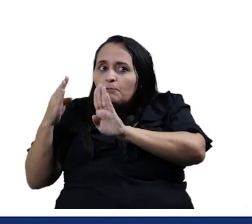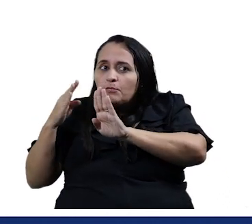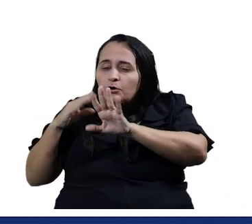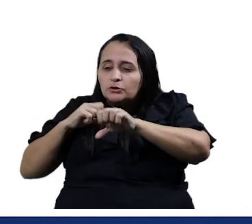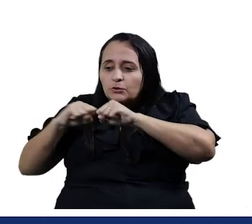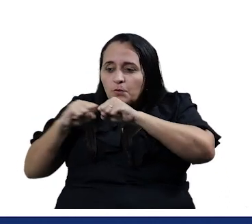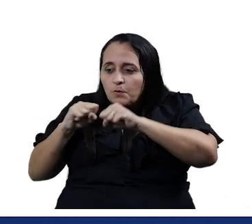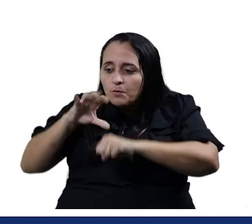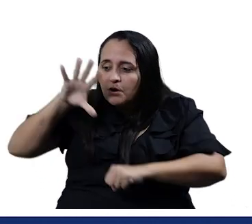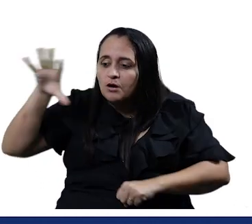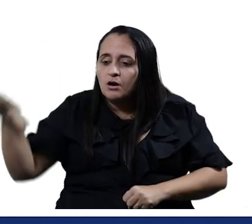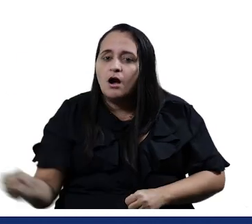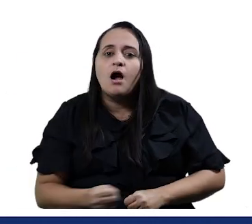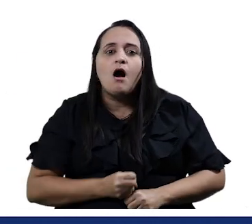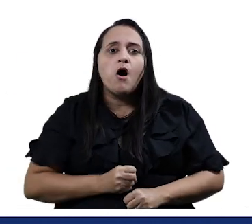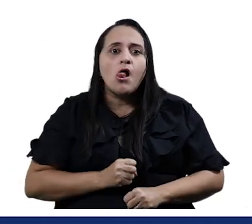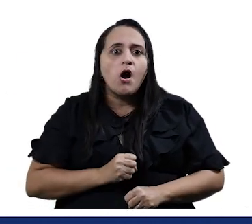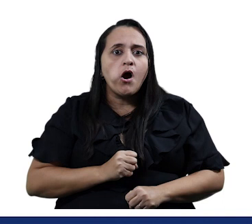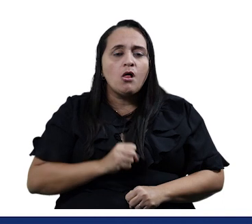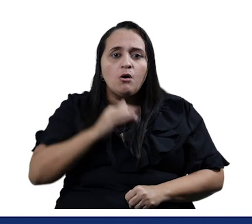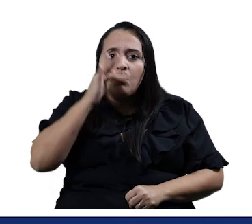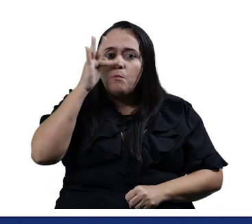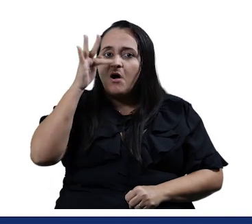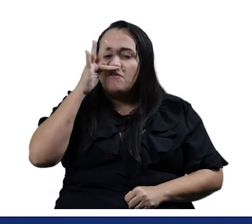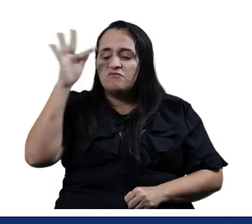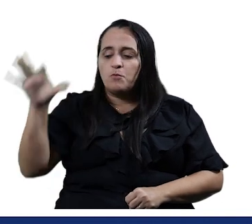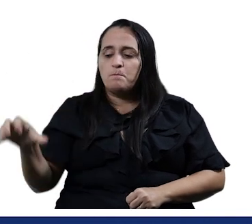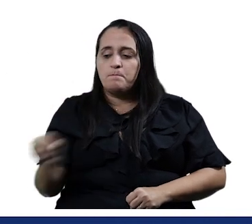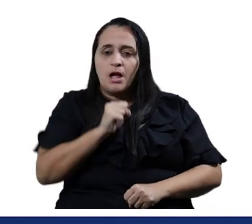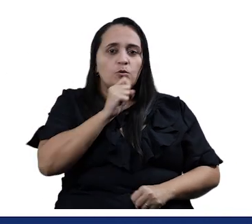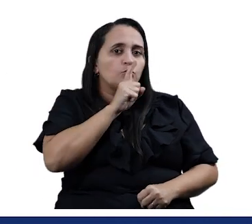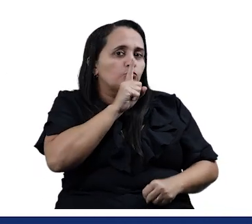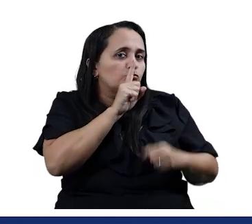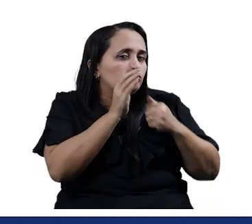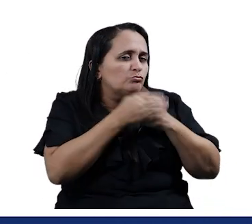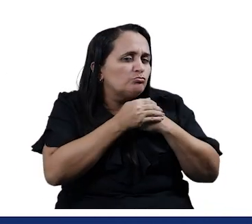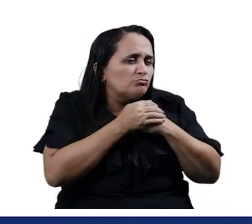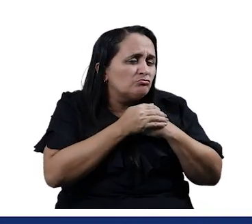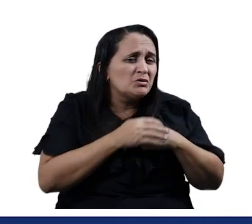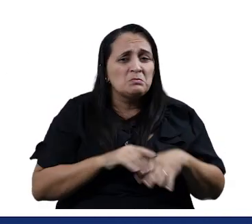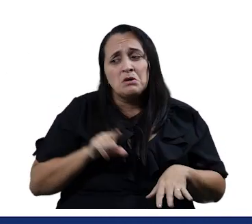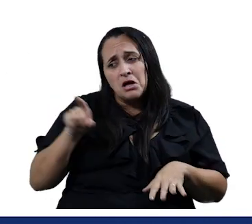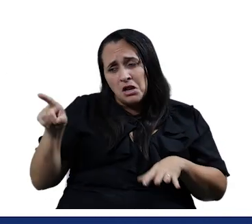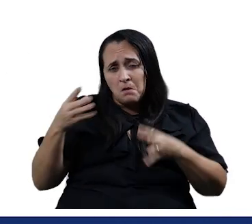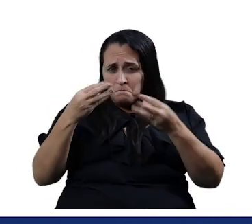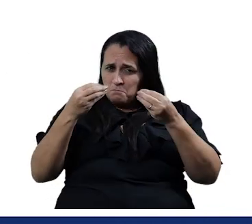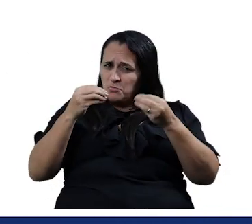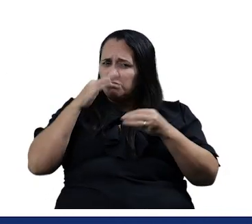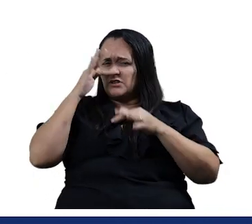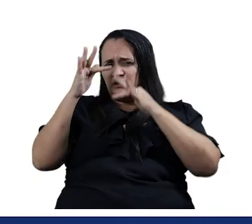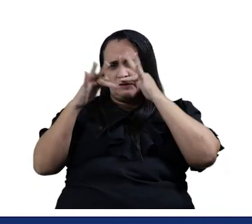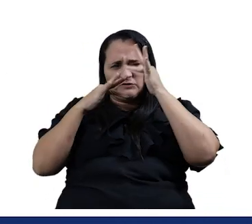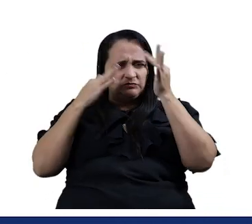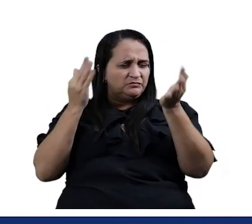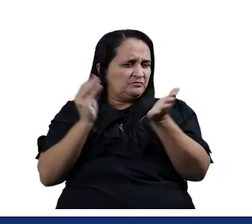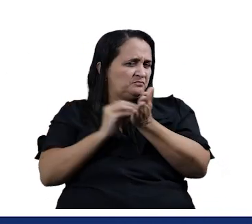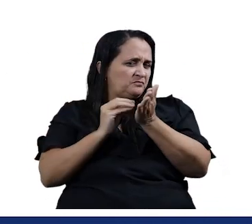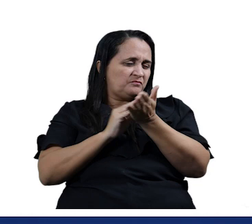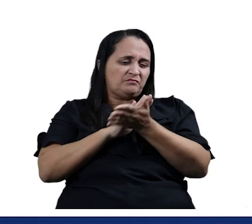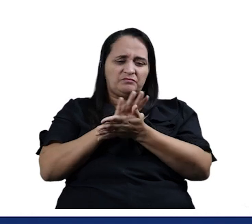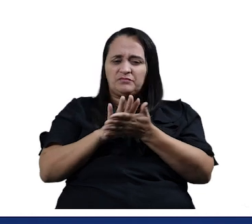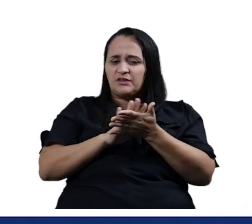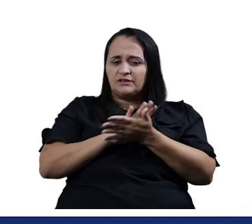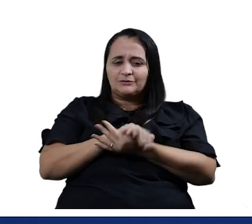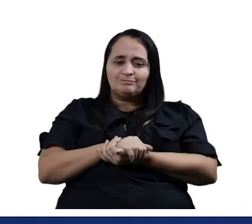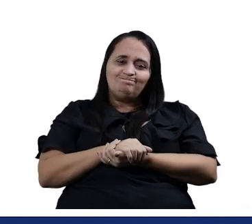só encostado, eu entro depressa e roubo uma flor. Mas lá tem tantas que nem faz falta.